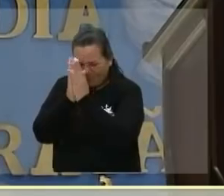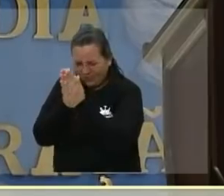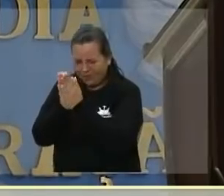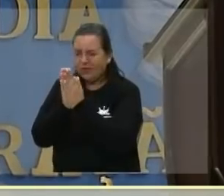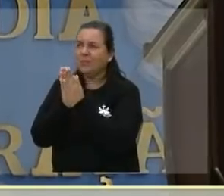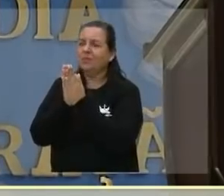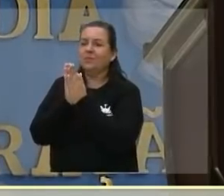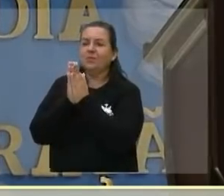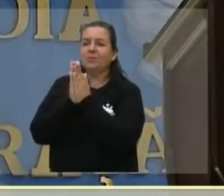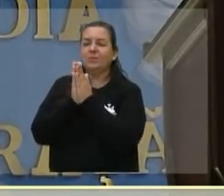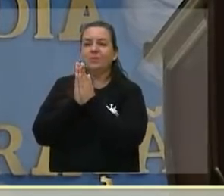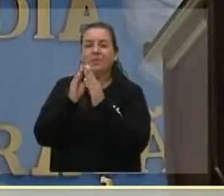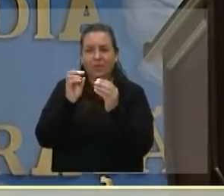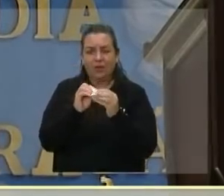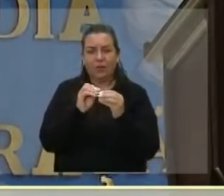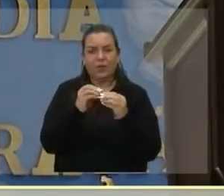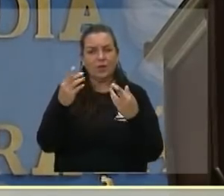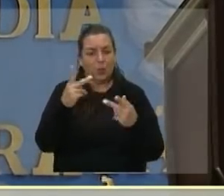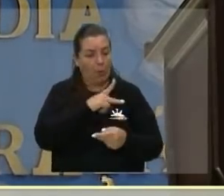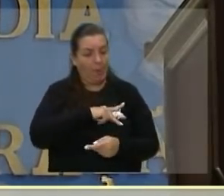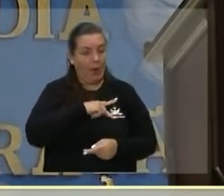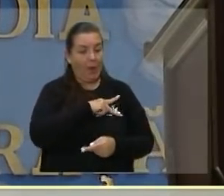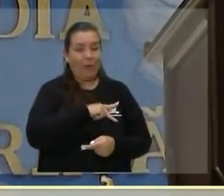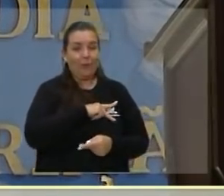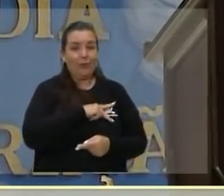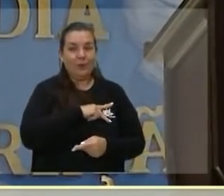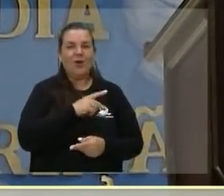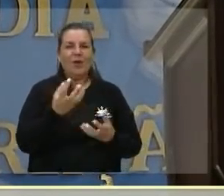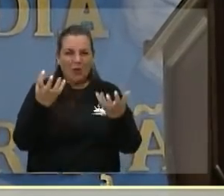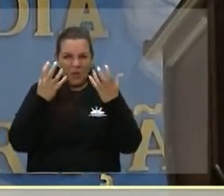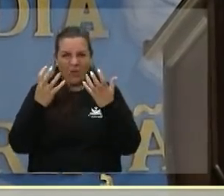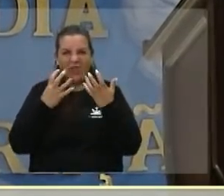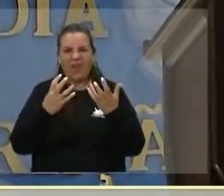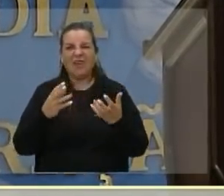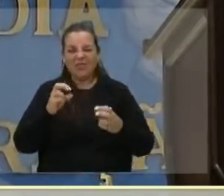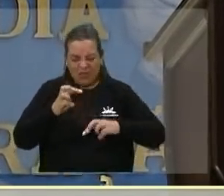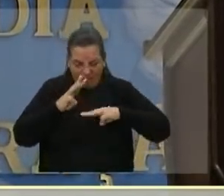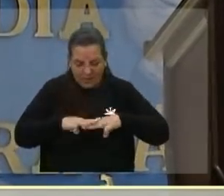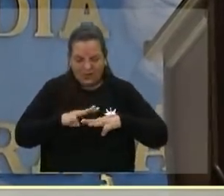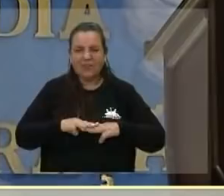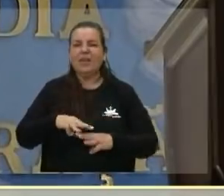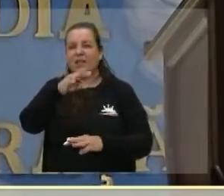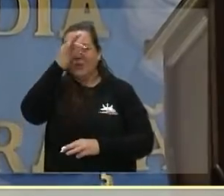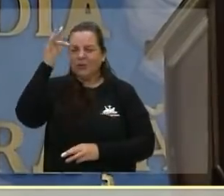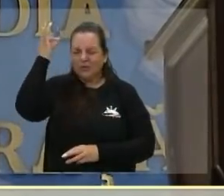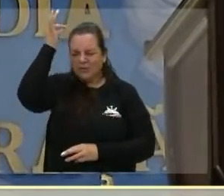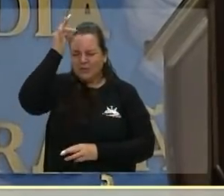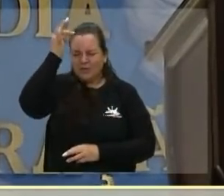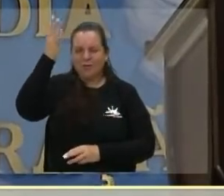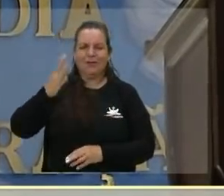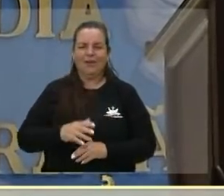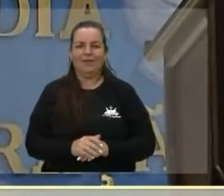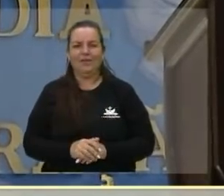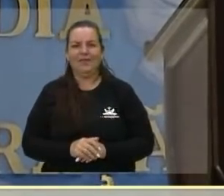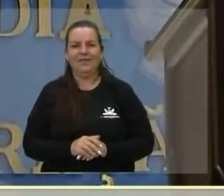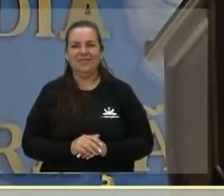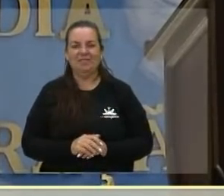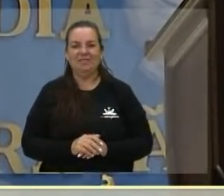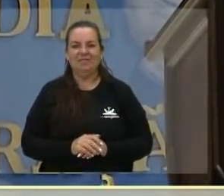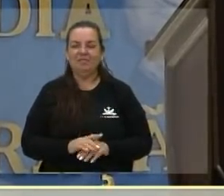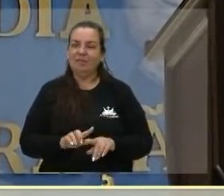aqui faça quando o paulo eu quero ser prisioneiro do divino espírito santo